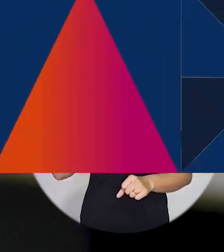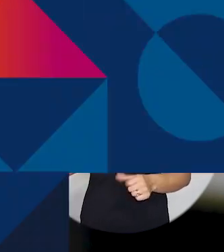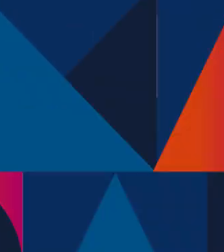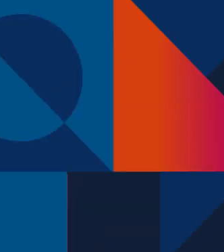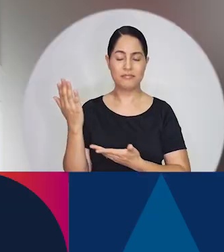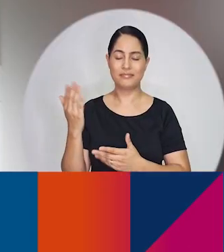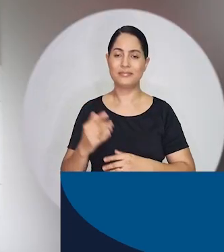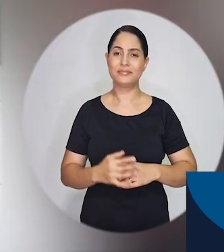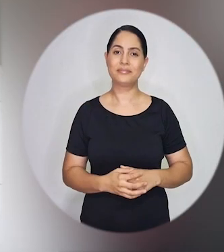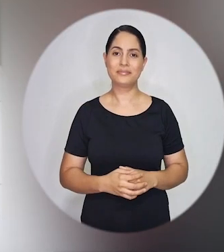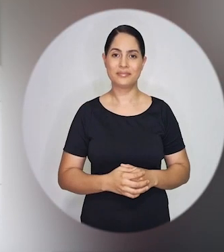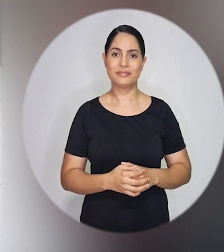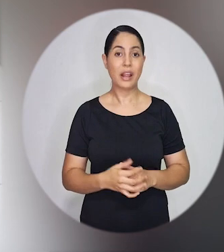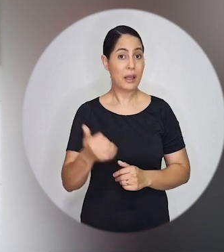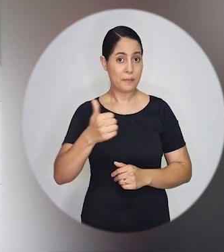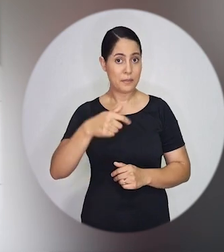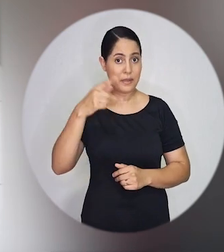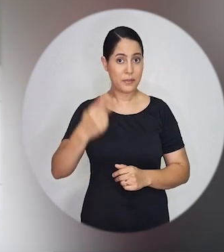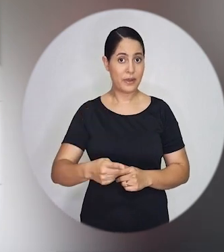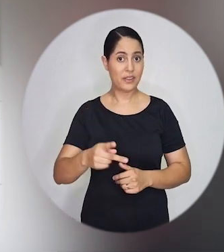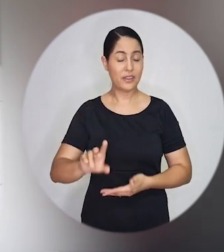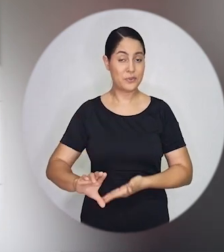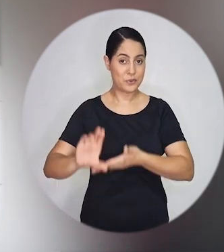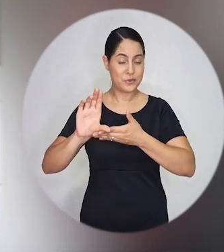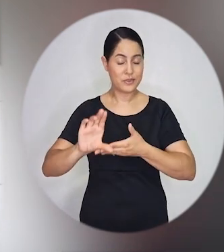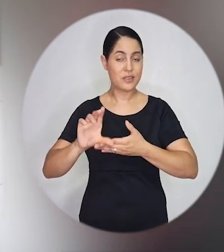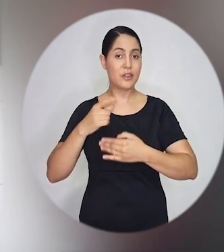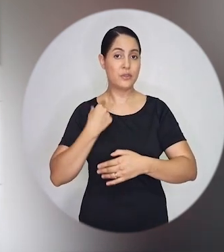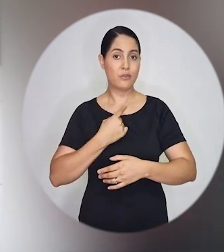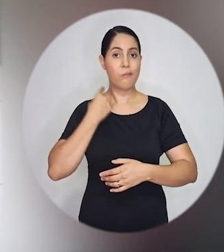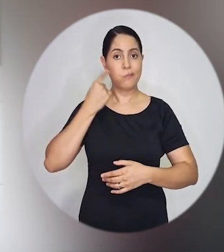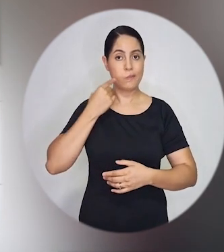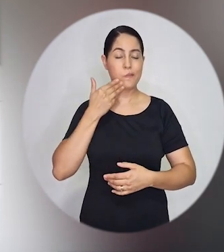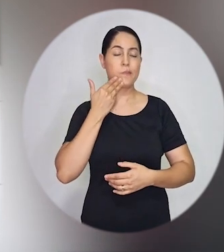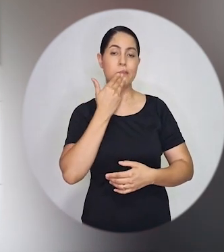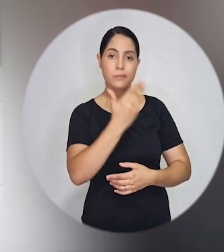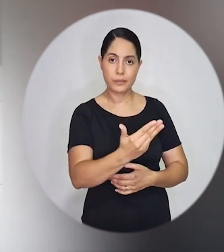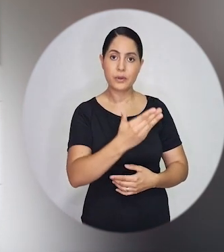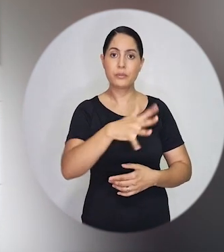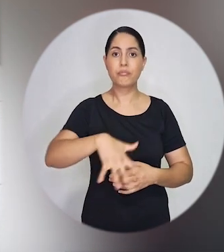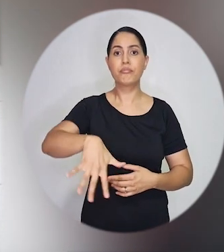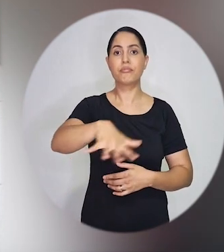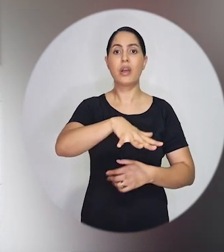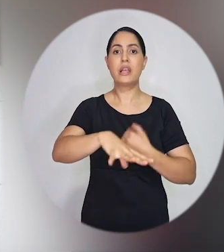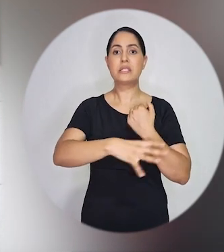Acompanhe. Primeiramente, agradecer a sensibilidade desse conselho, é um pleito da advocacia, porque deixa